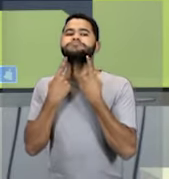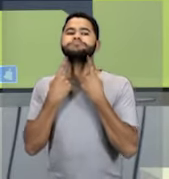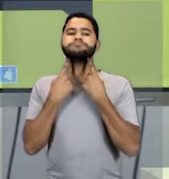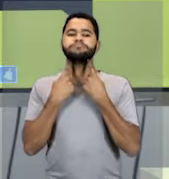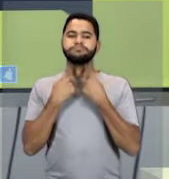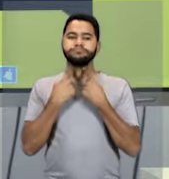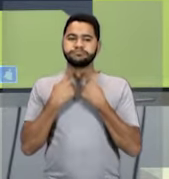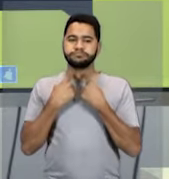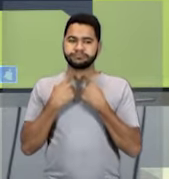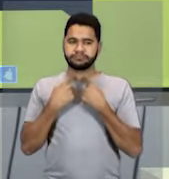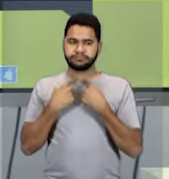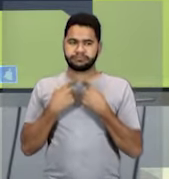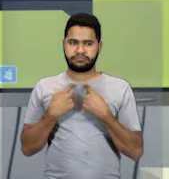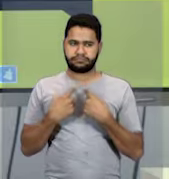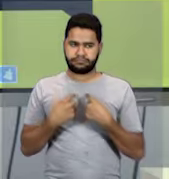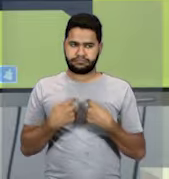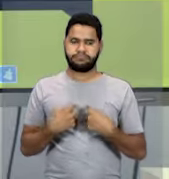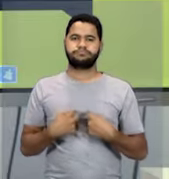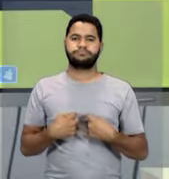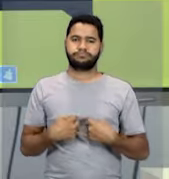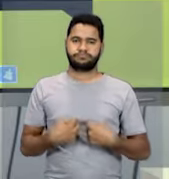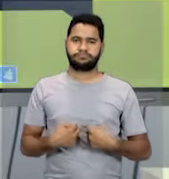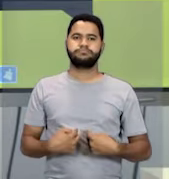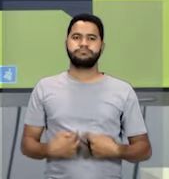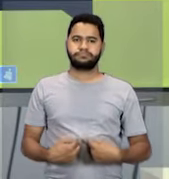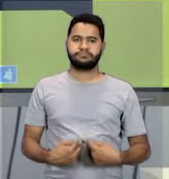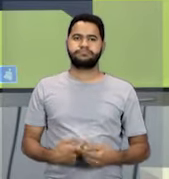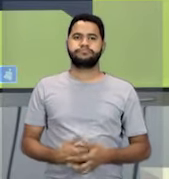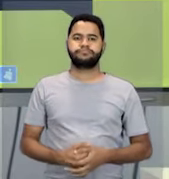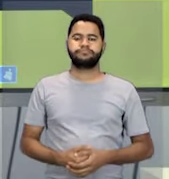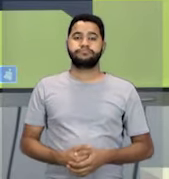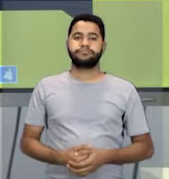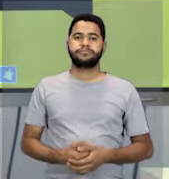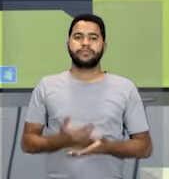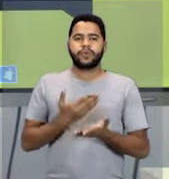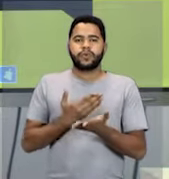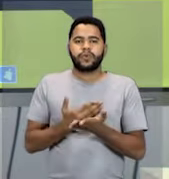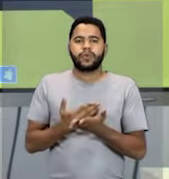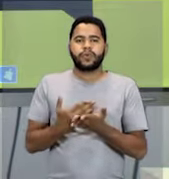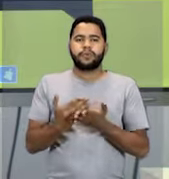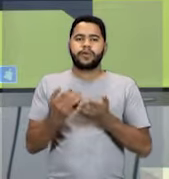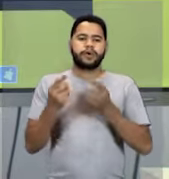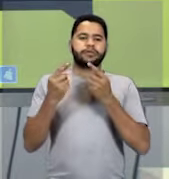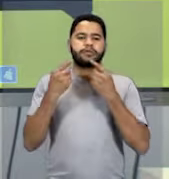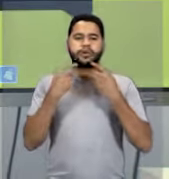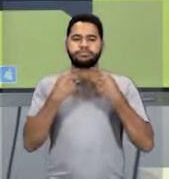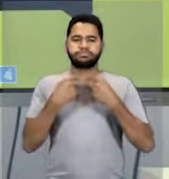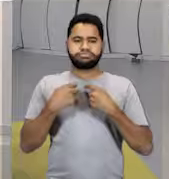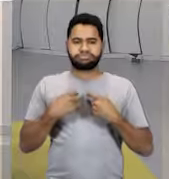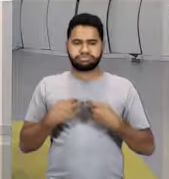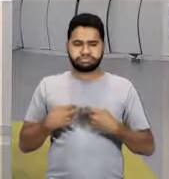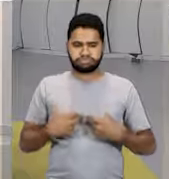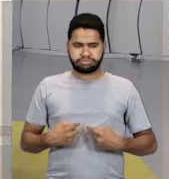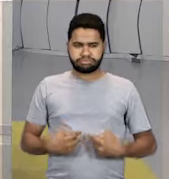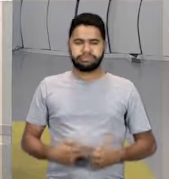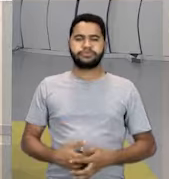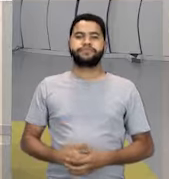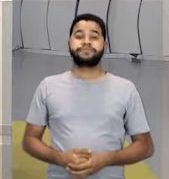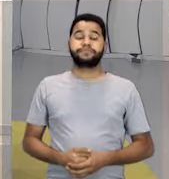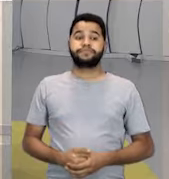eles possam passar por todo o sistema digestório, né? Começar esse caminho que eles fazem. Então, olha